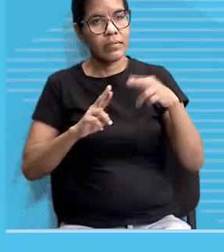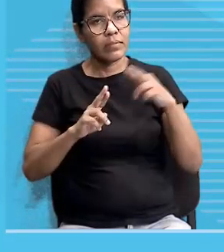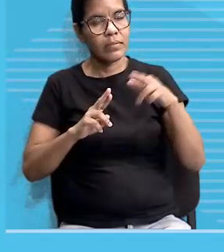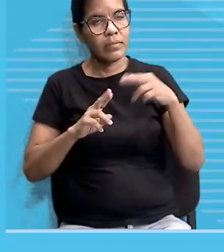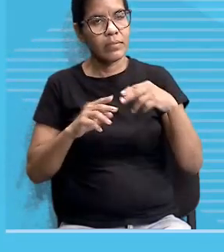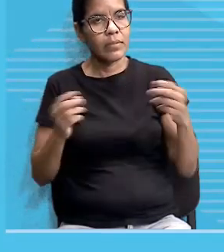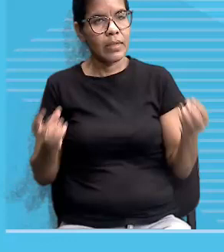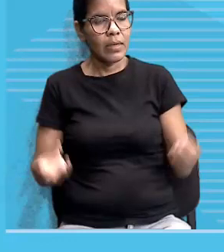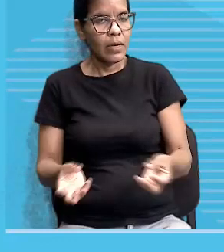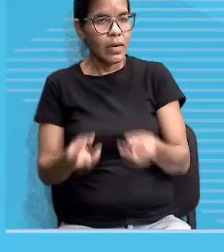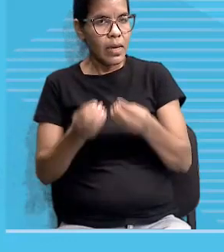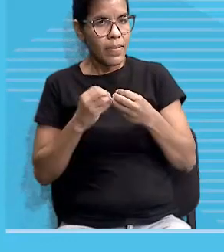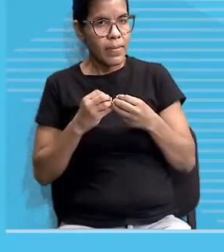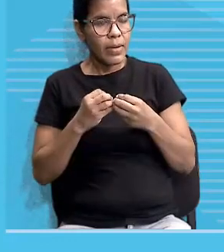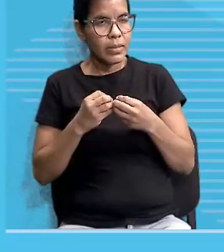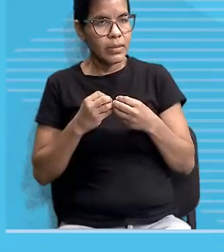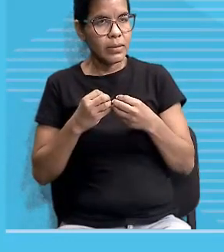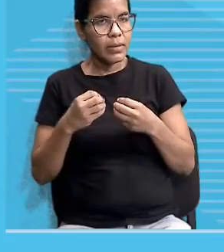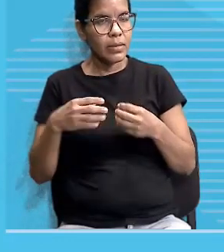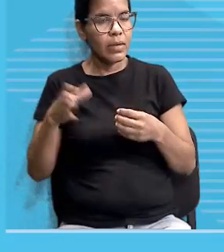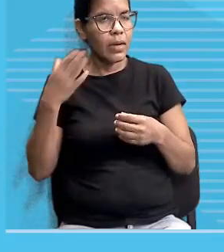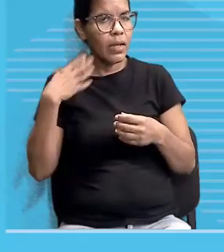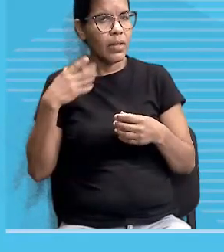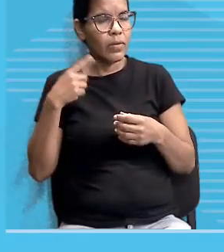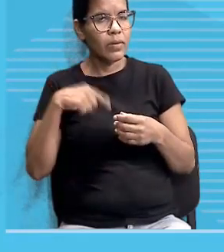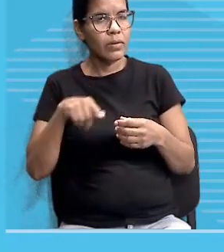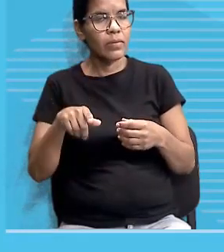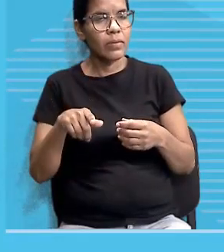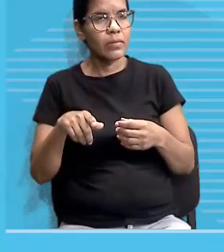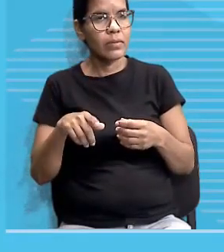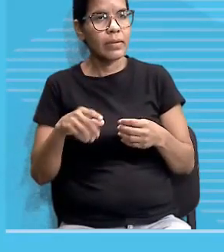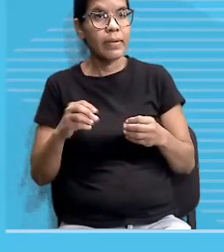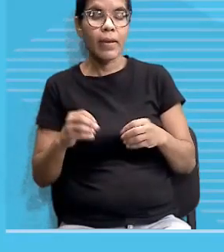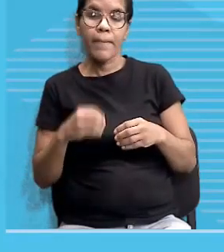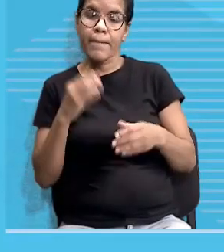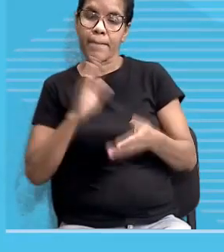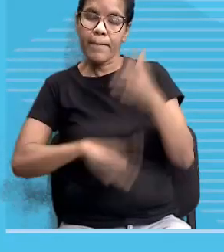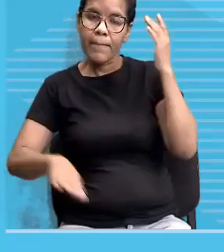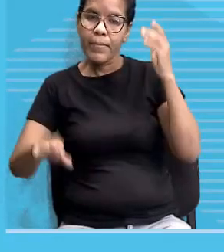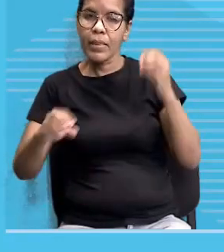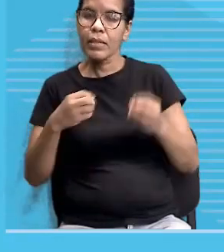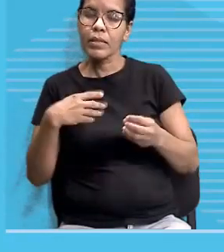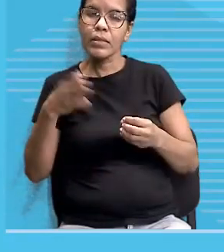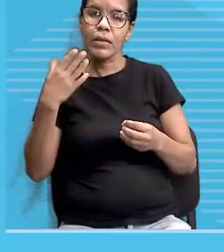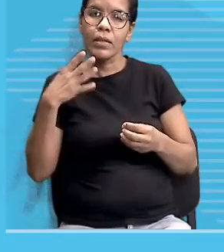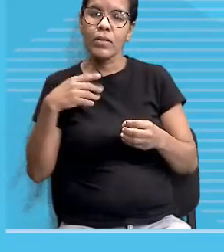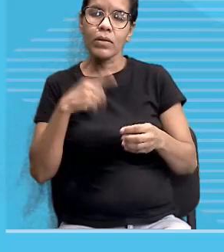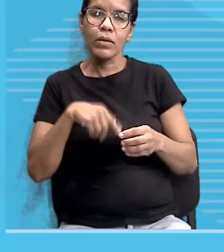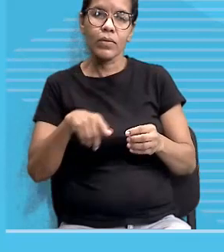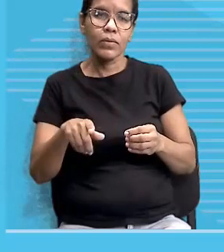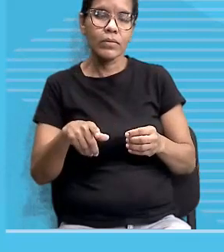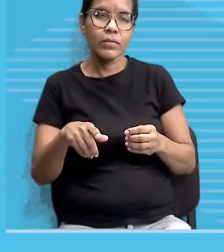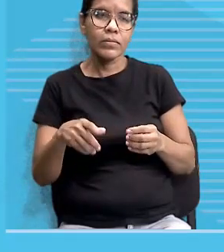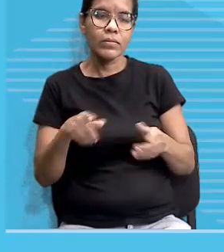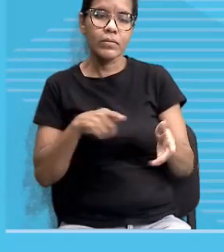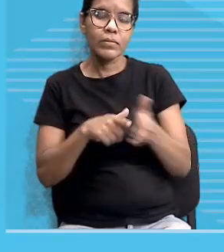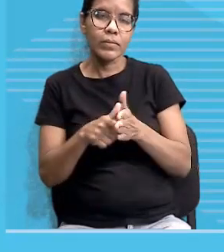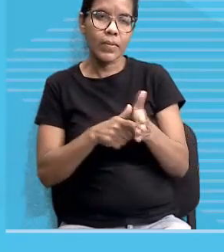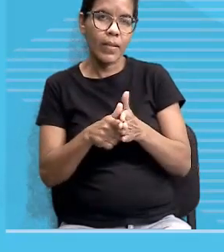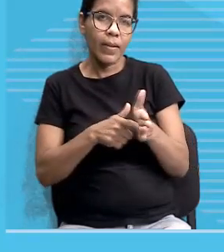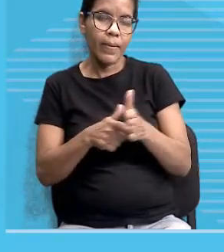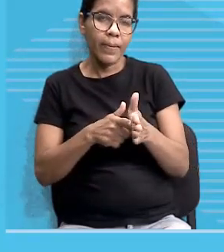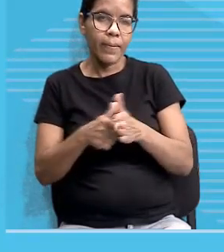de quem ganha mais calor que o outro ou quem perde mais calor que o outro eu estou analisando